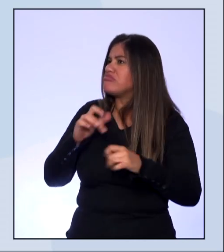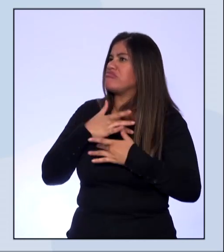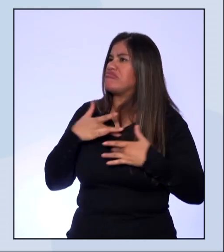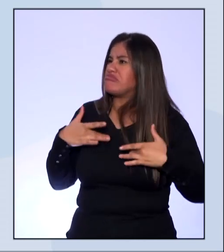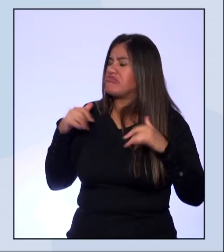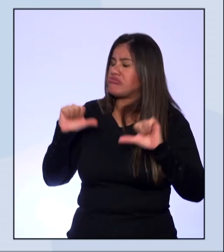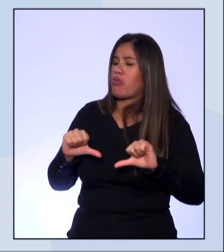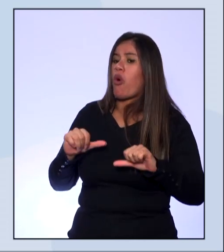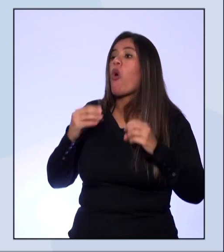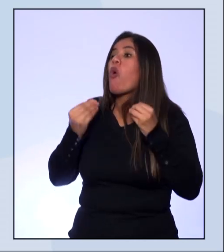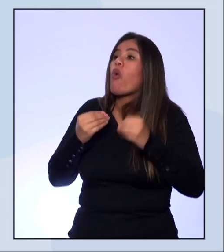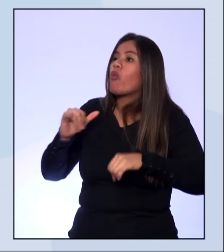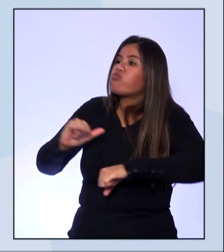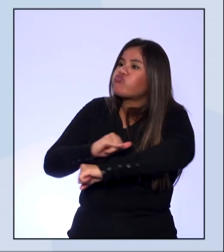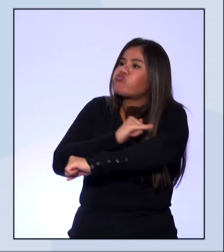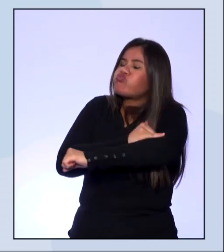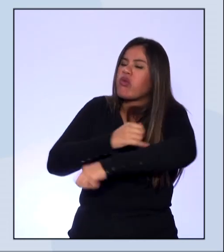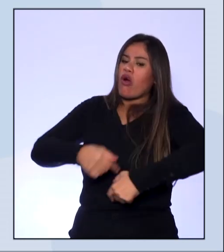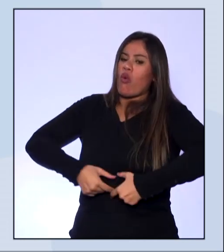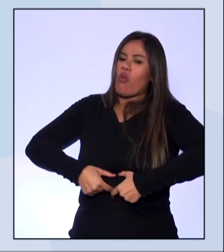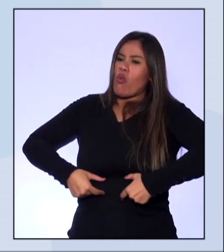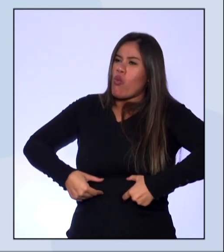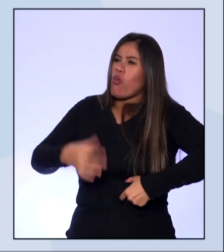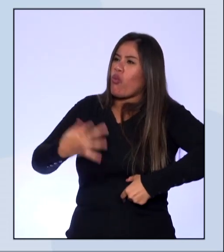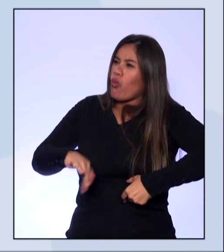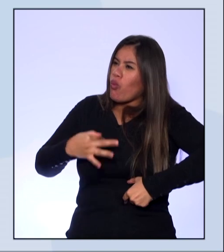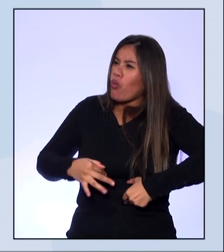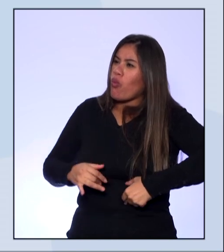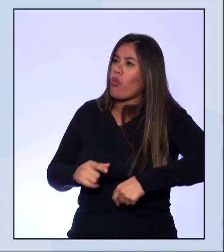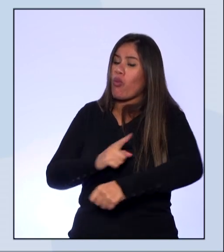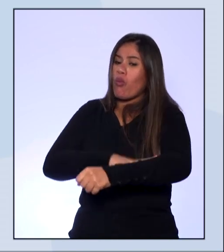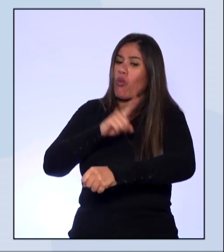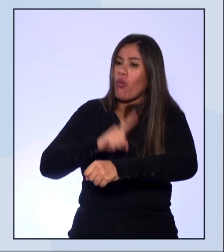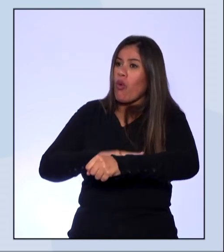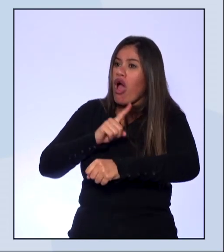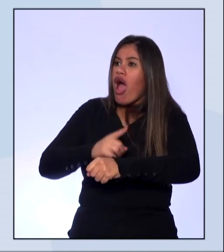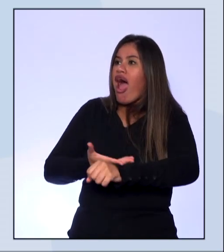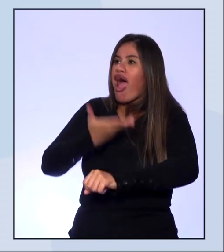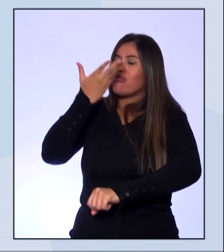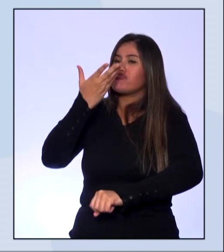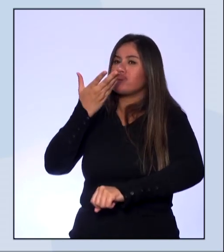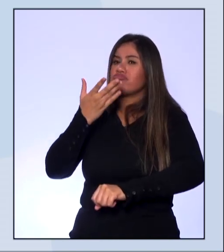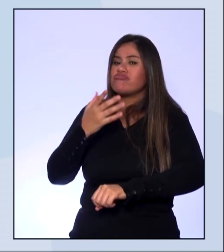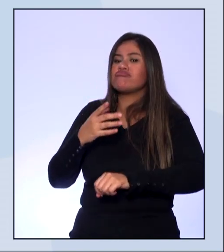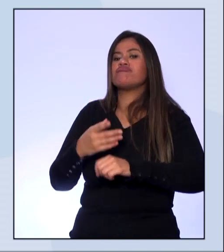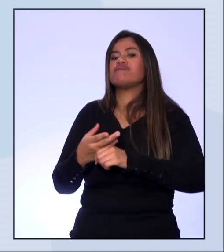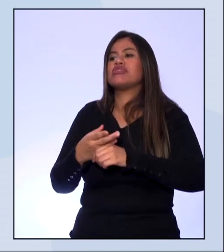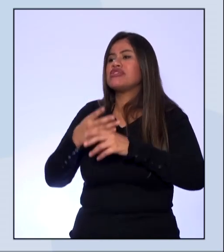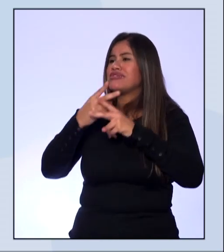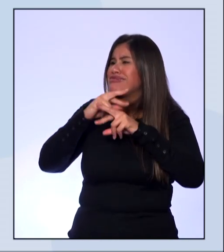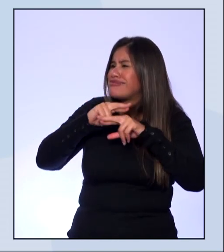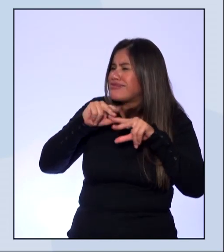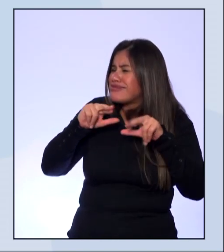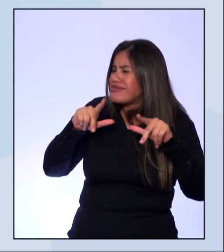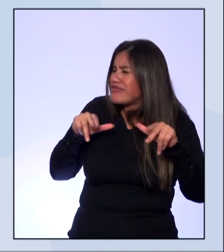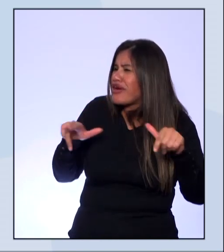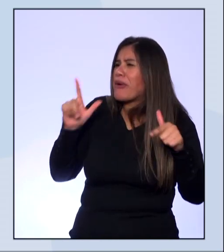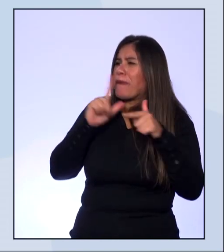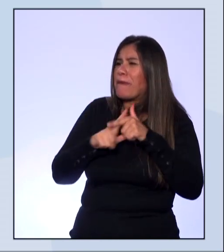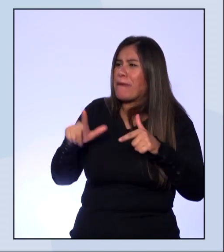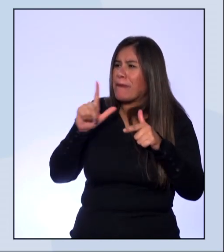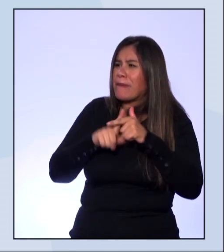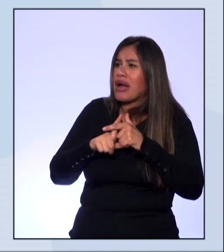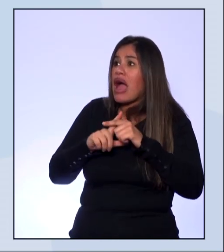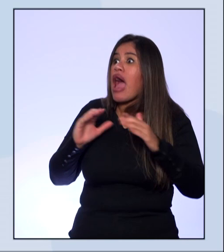como obesidade, gastrite, colesterol elevado, hipertensão, desnutrição, anemia e muitos outros problemas, inclusive